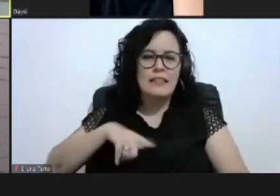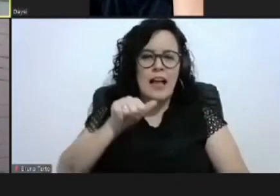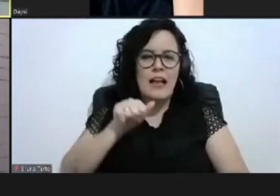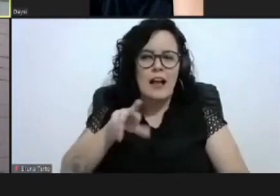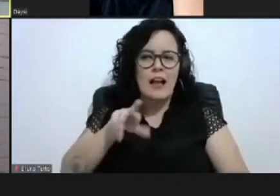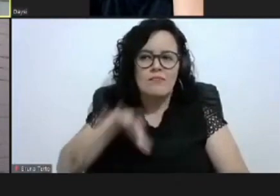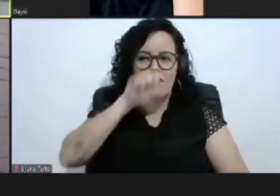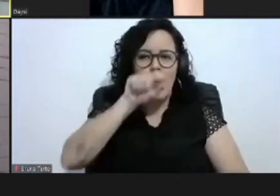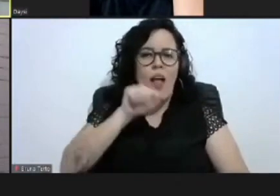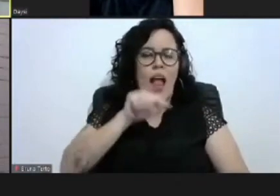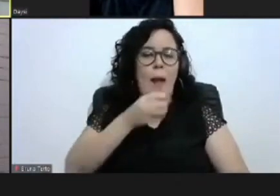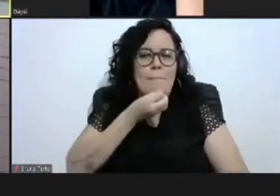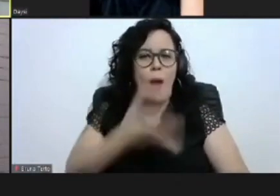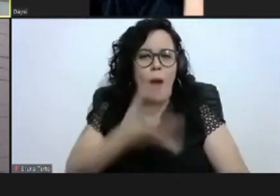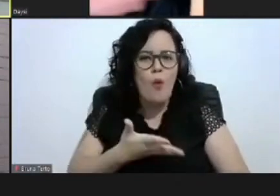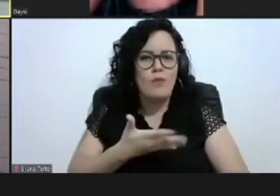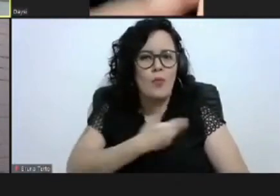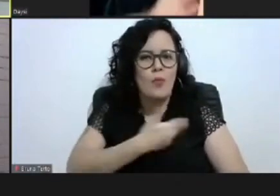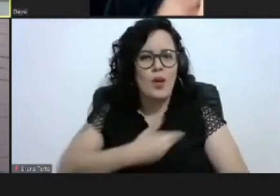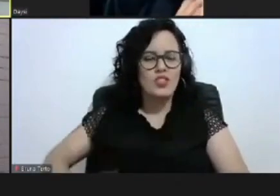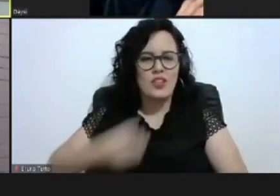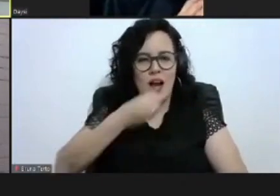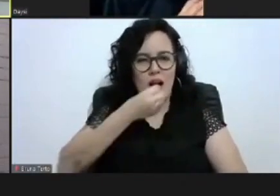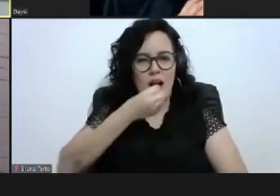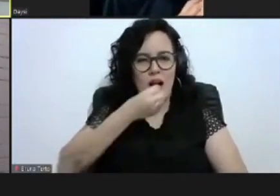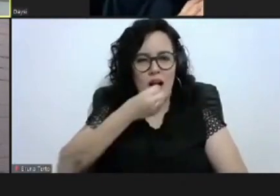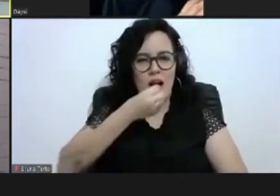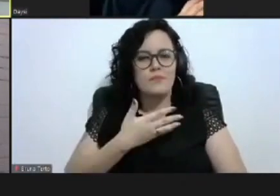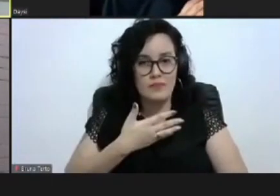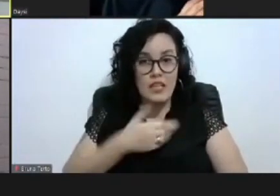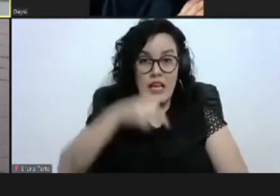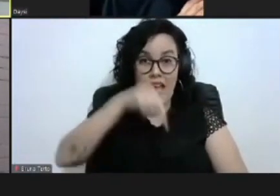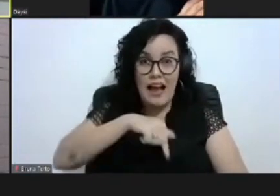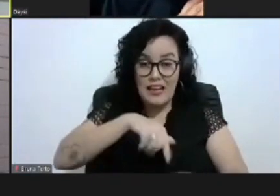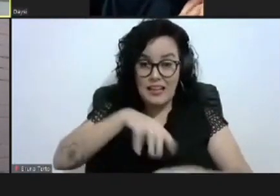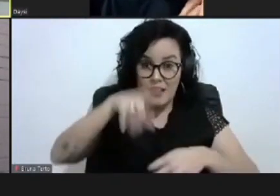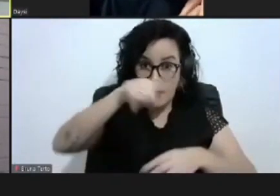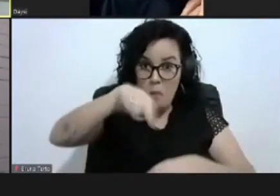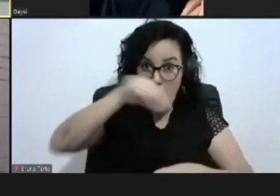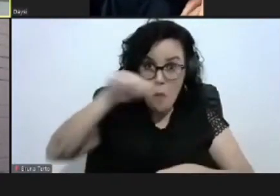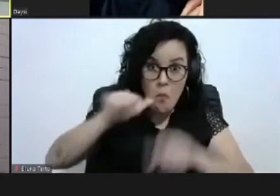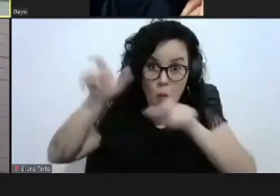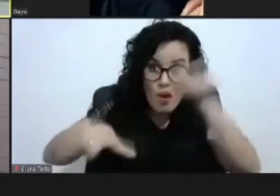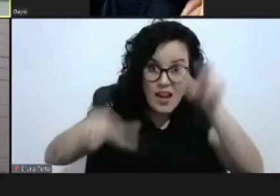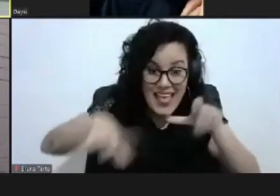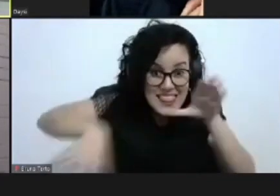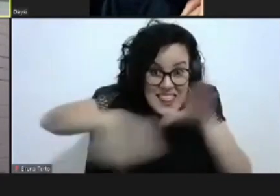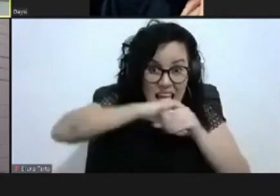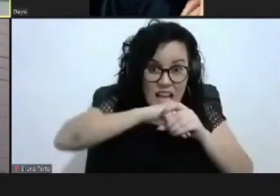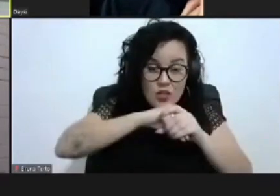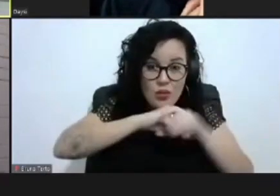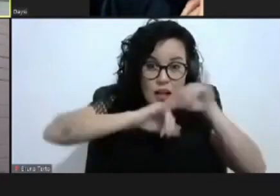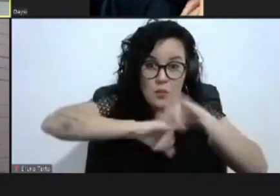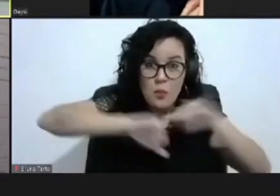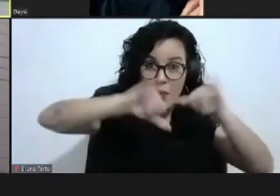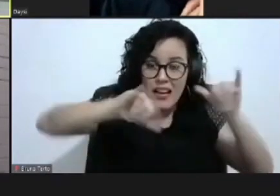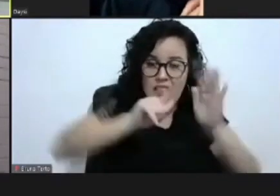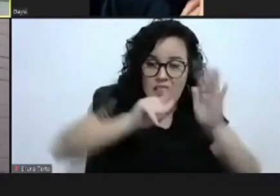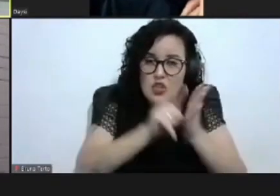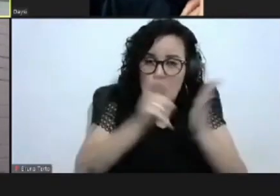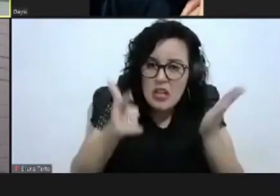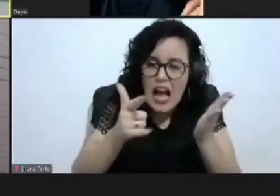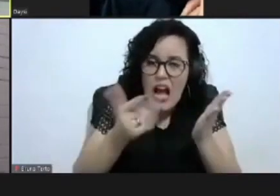e elas, dentro do mercado editorial, trouxeram esse oxigênio tão essencial na